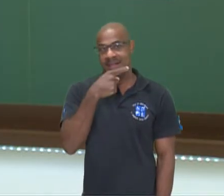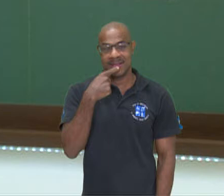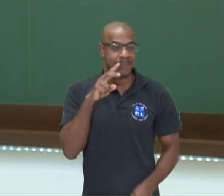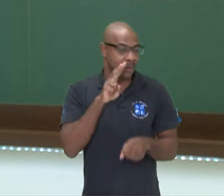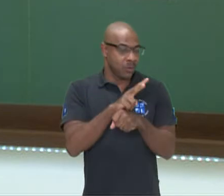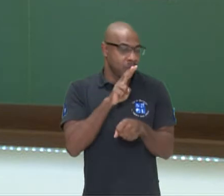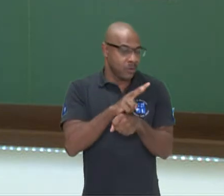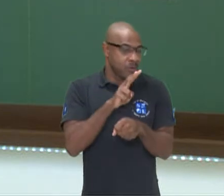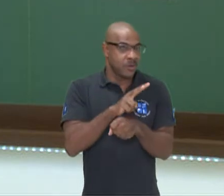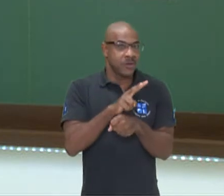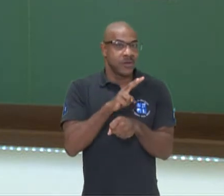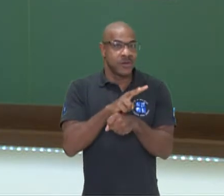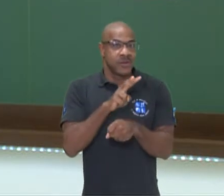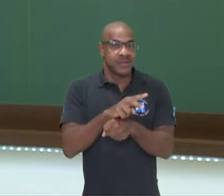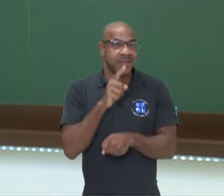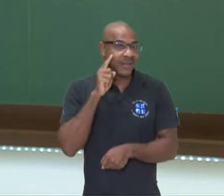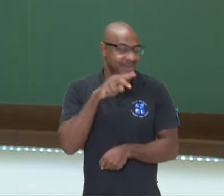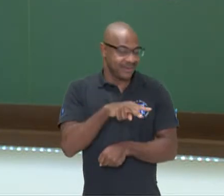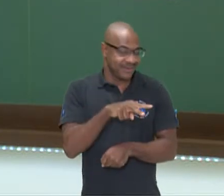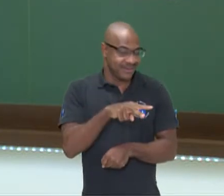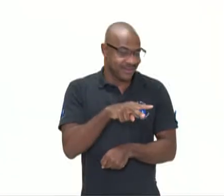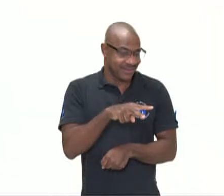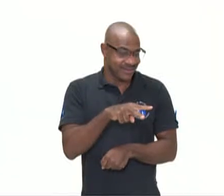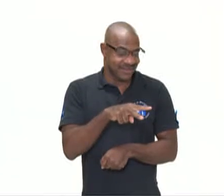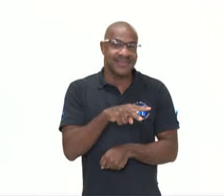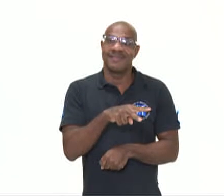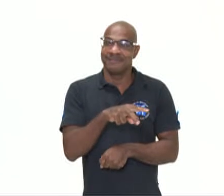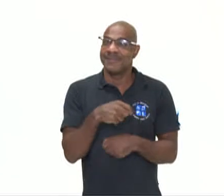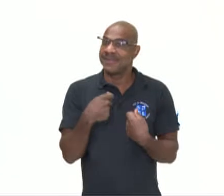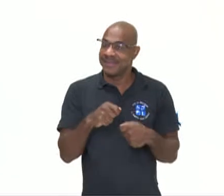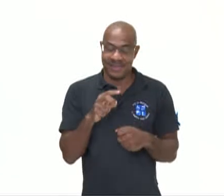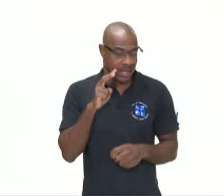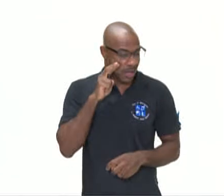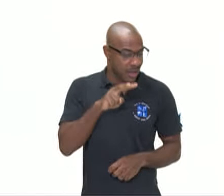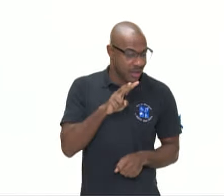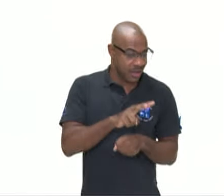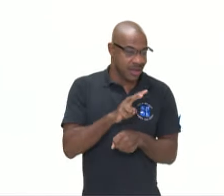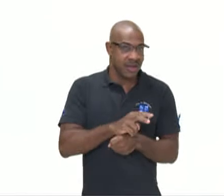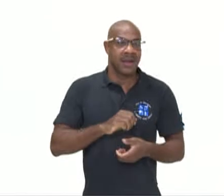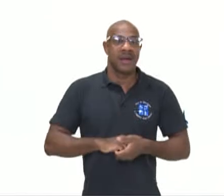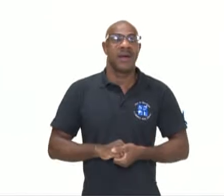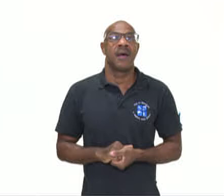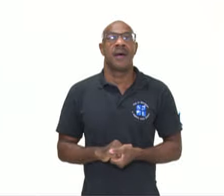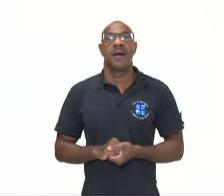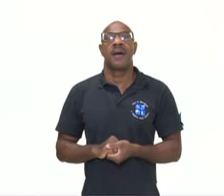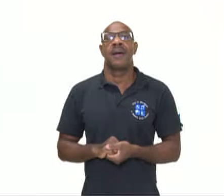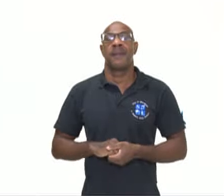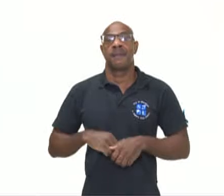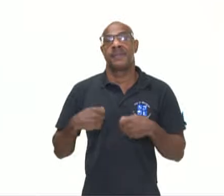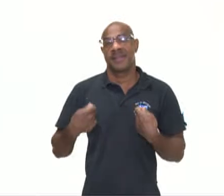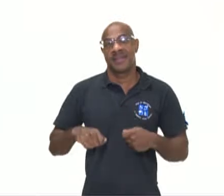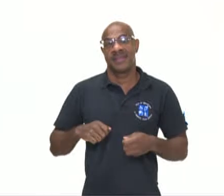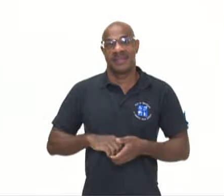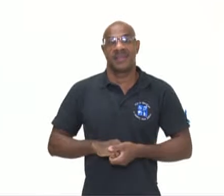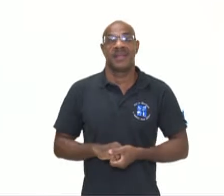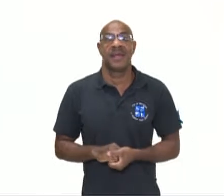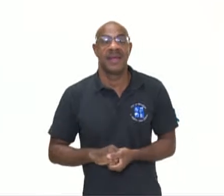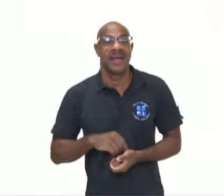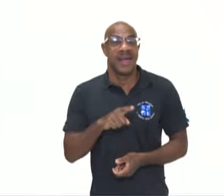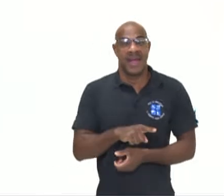diária. Pois é, gente. E caso você não dê, se prepare para passar a noite em branco para ficar brincando com ela.